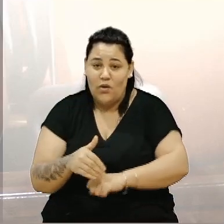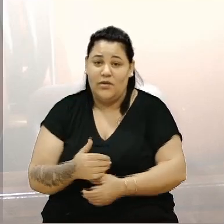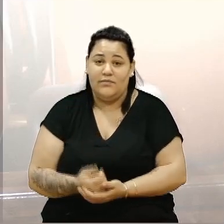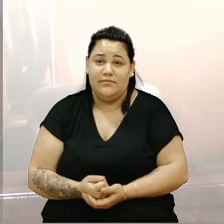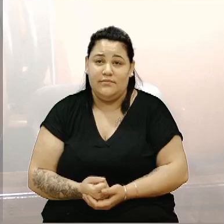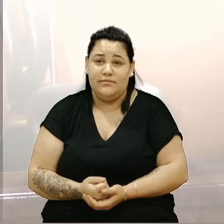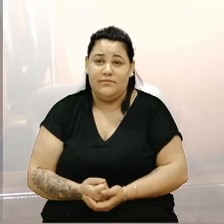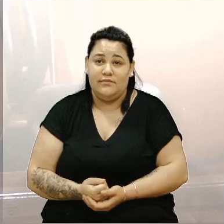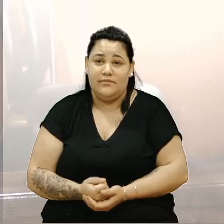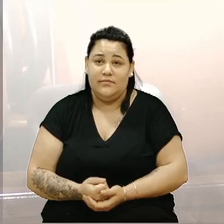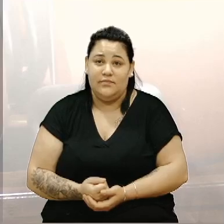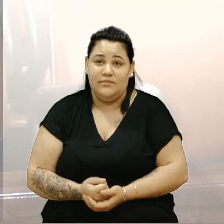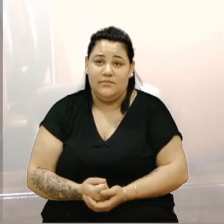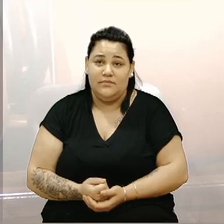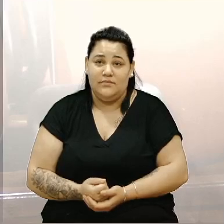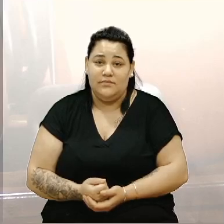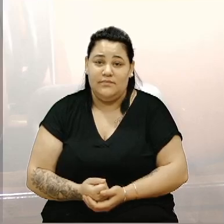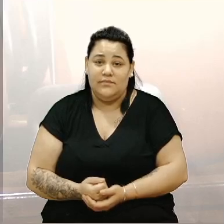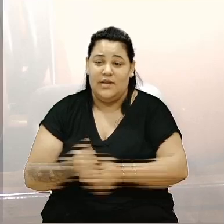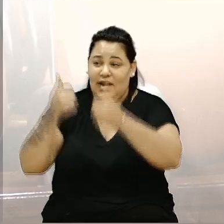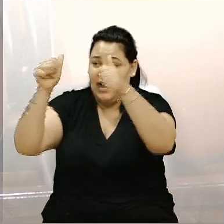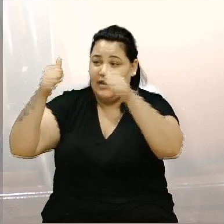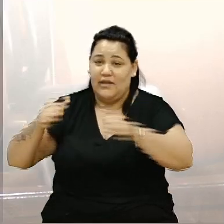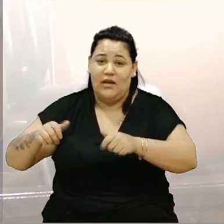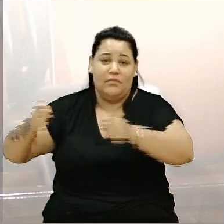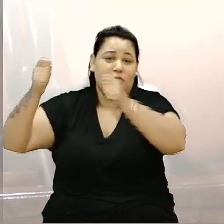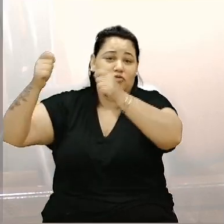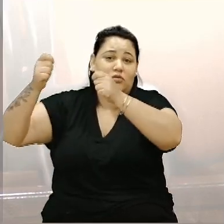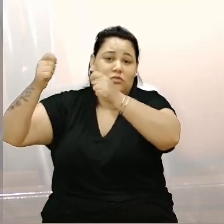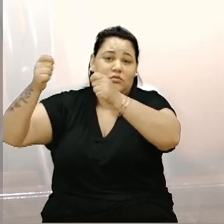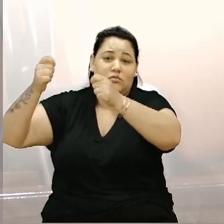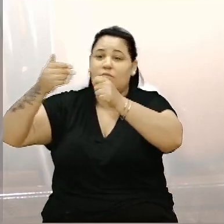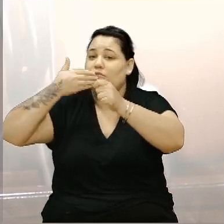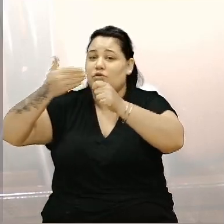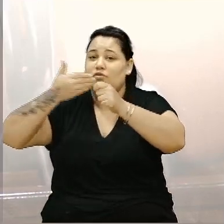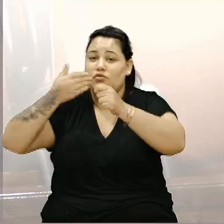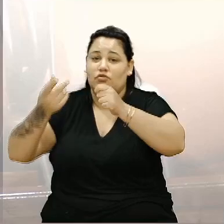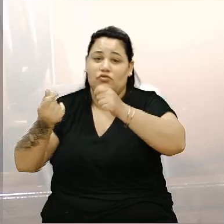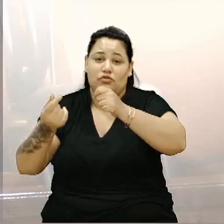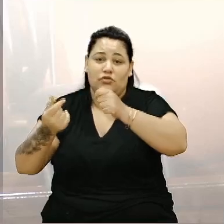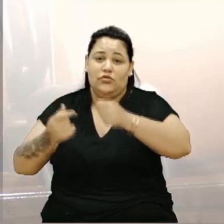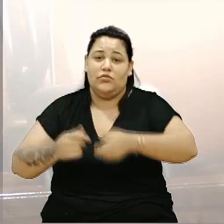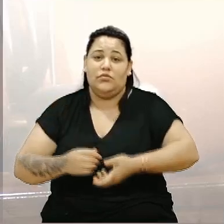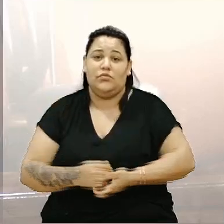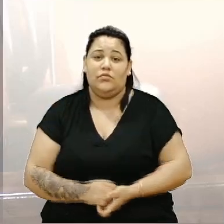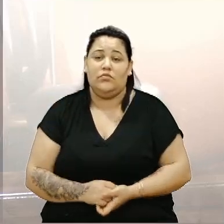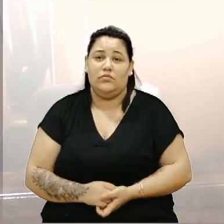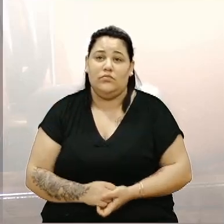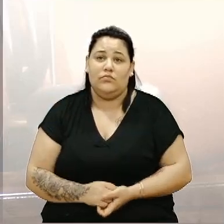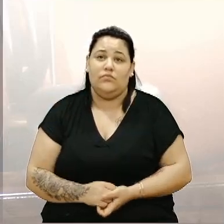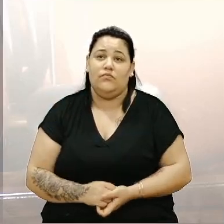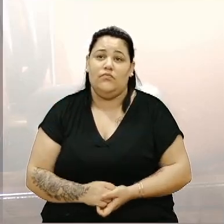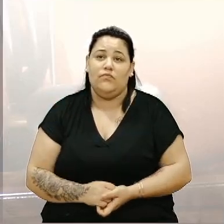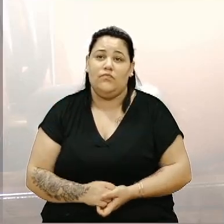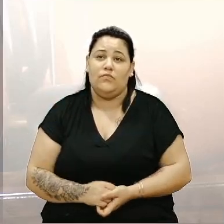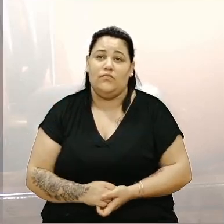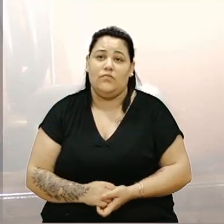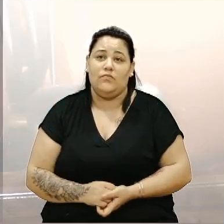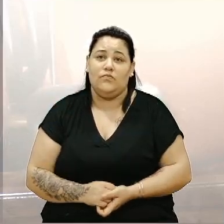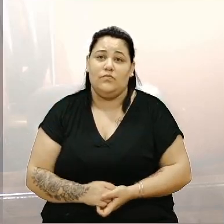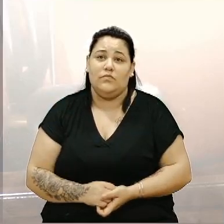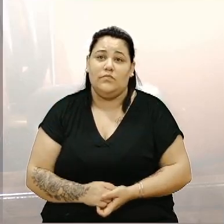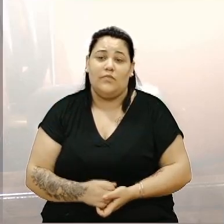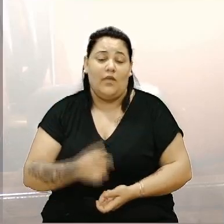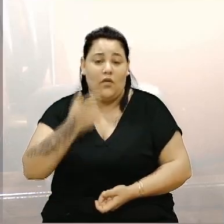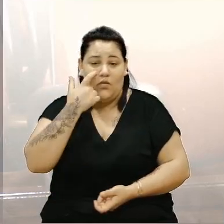pontos? Cartazes, pessoas mendigando nas sinaleiras da nossa cidade? De que forma que nós teremos a Caxias do futuro? Olhar a